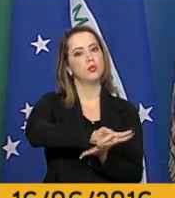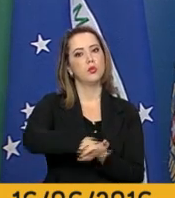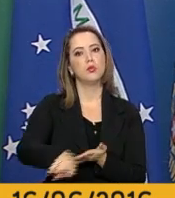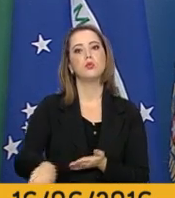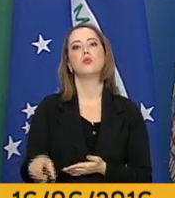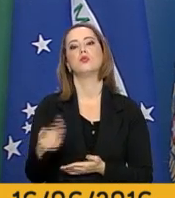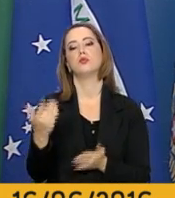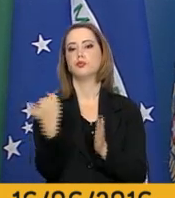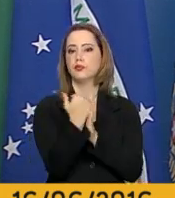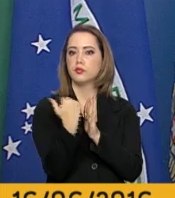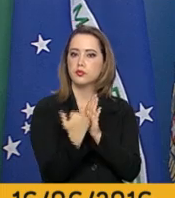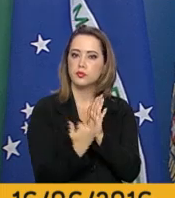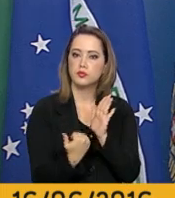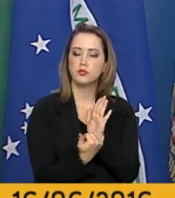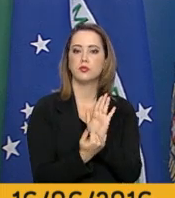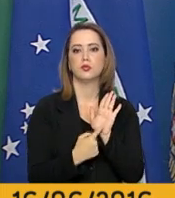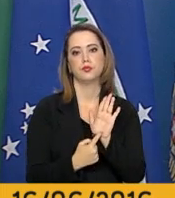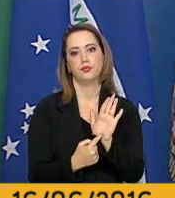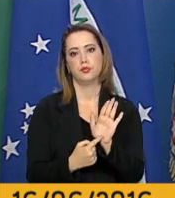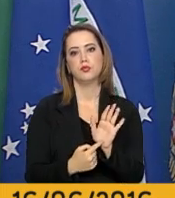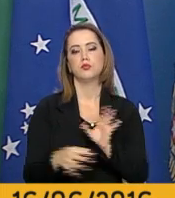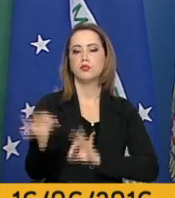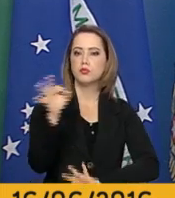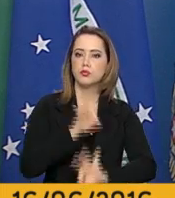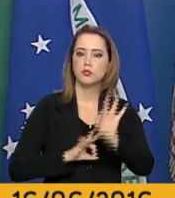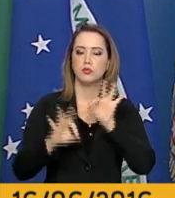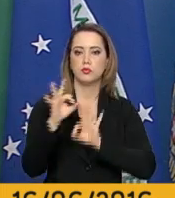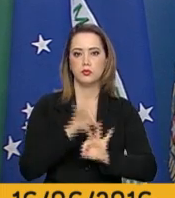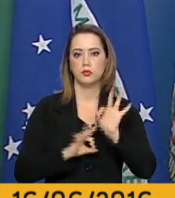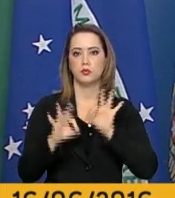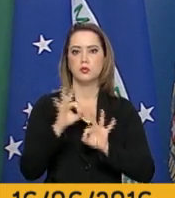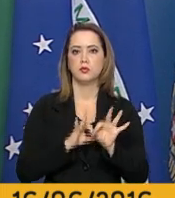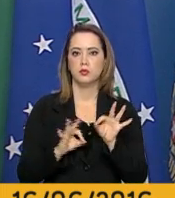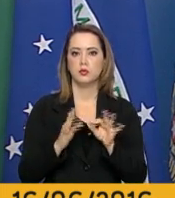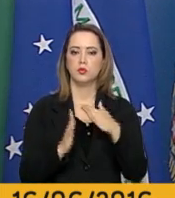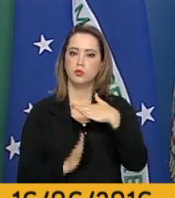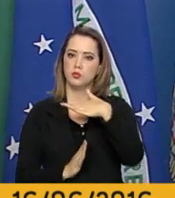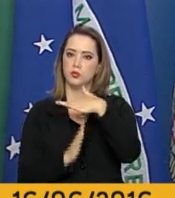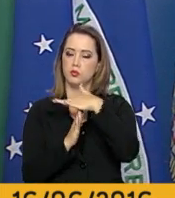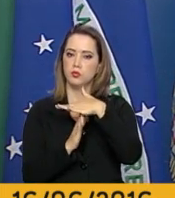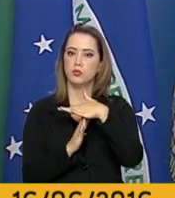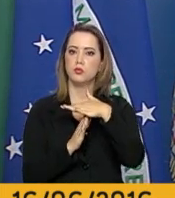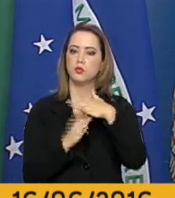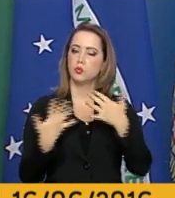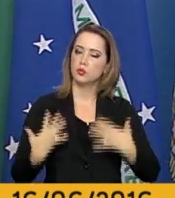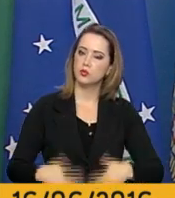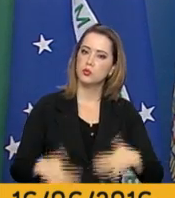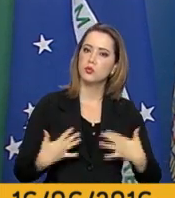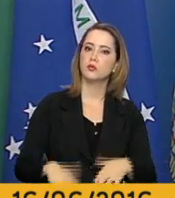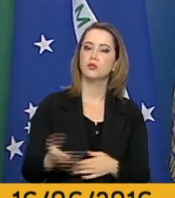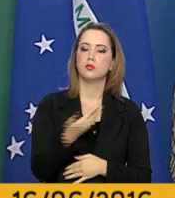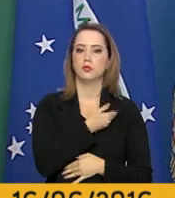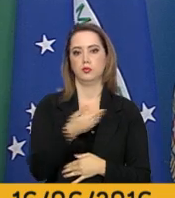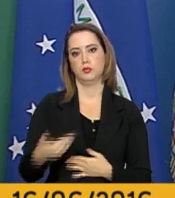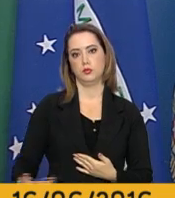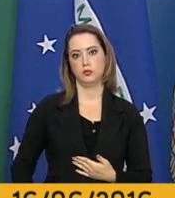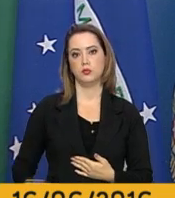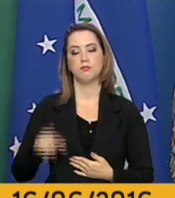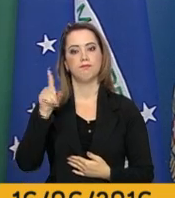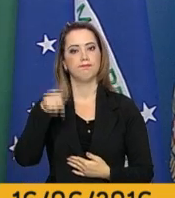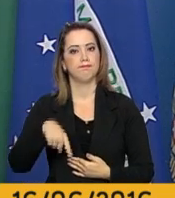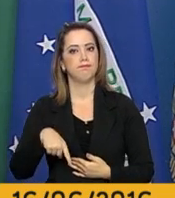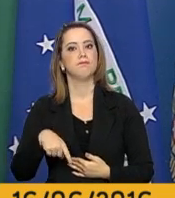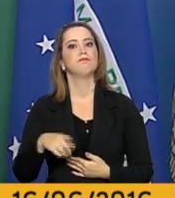virão para fazer adequação integral da questão do teto dos gastos públicos, é um projeto de uma